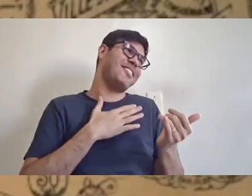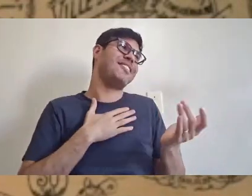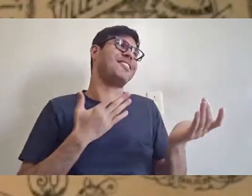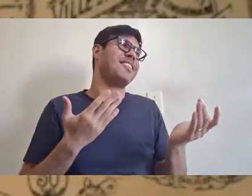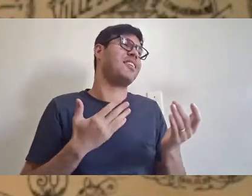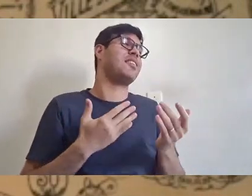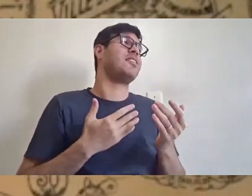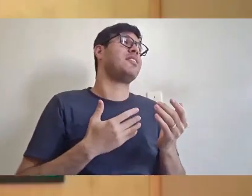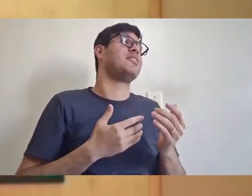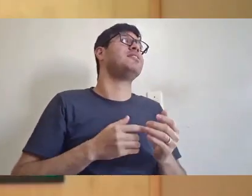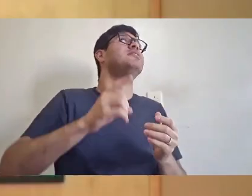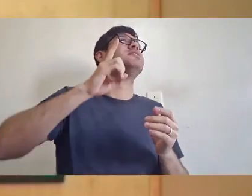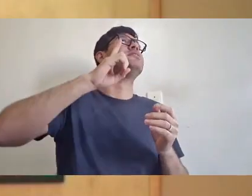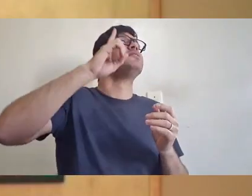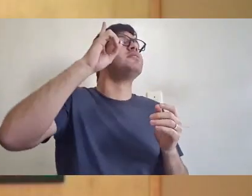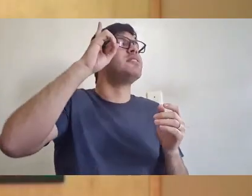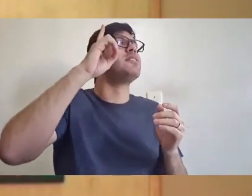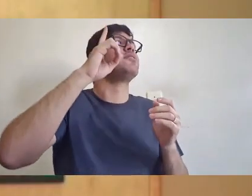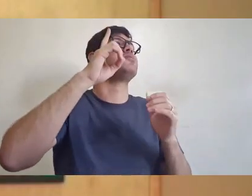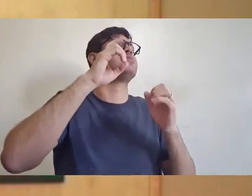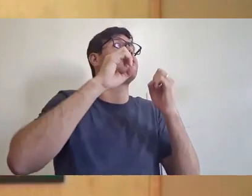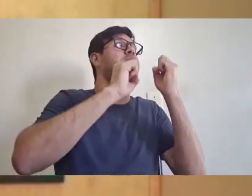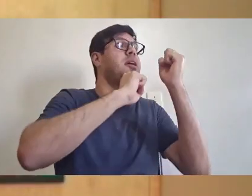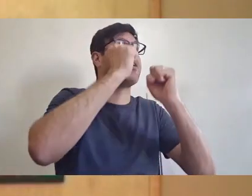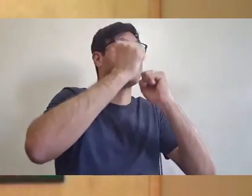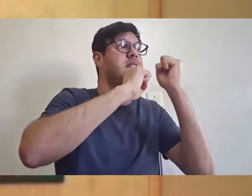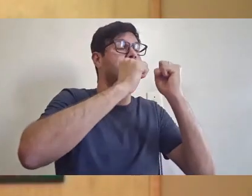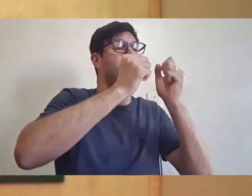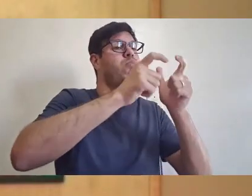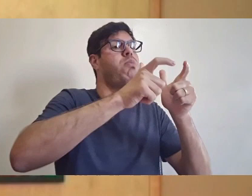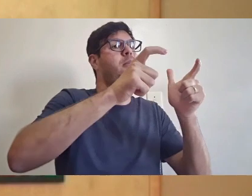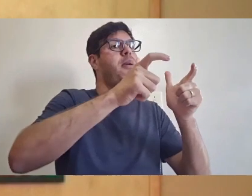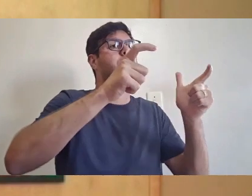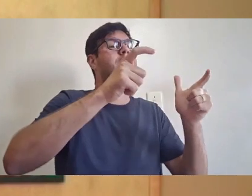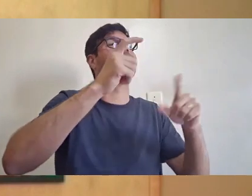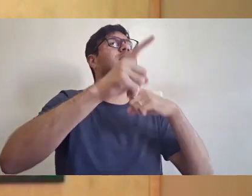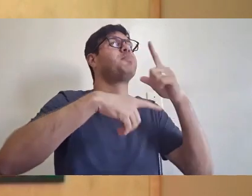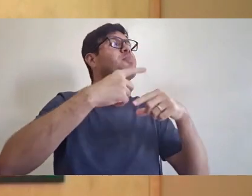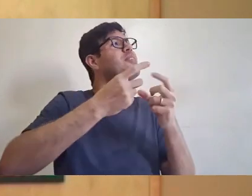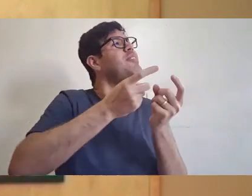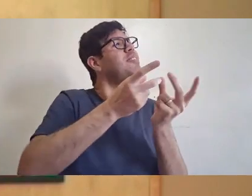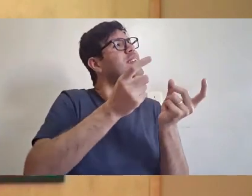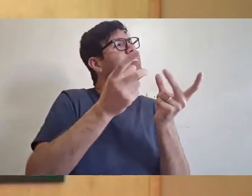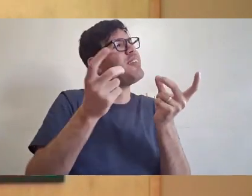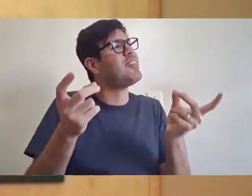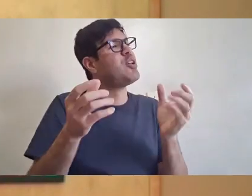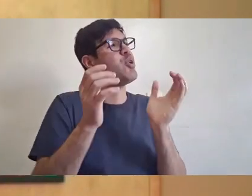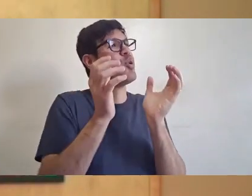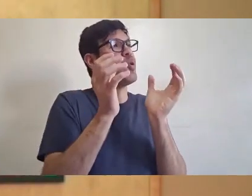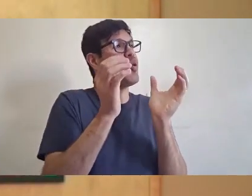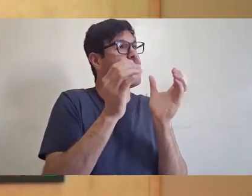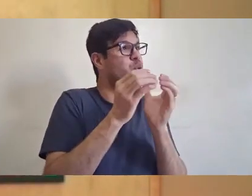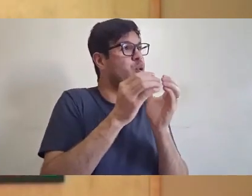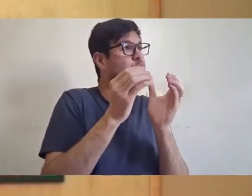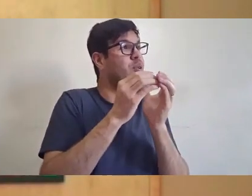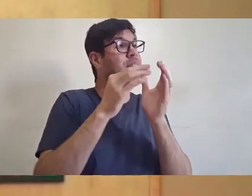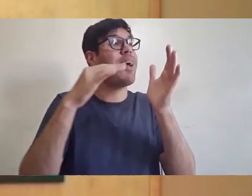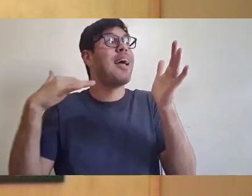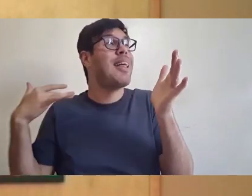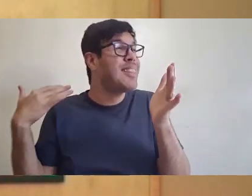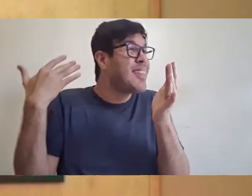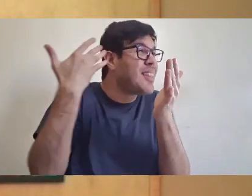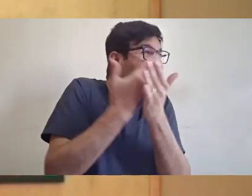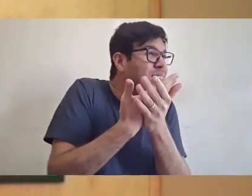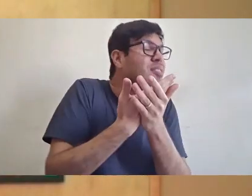Mas graças a Deus a empresa prosperou, depois ele acabou vendendo para outro grupo, está funcionando até hoje. Foi uma